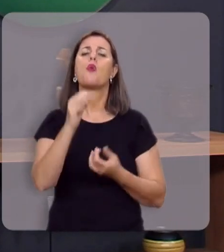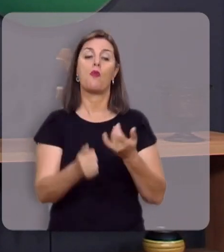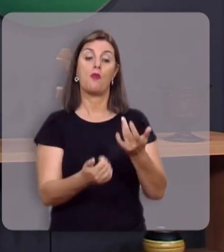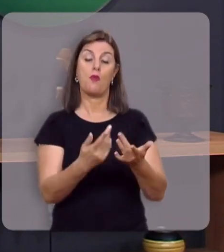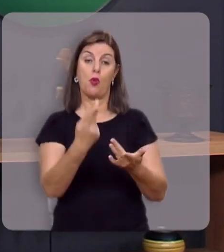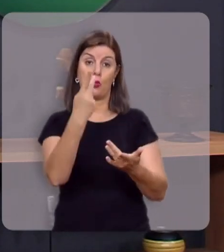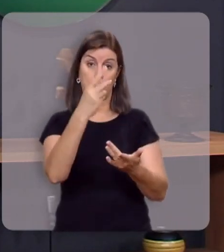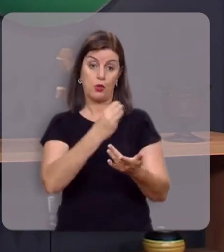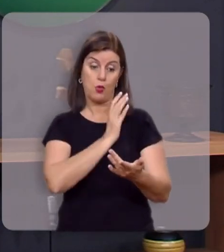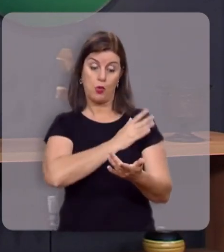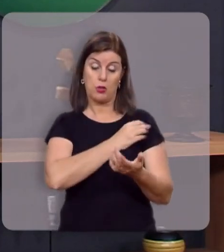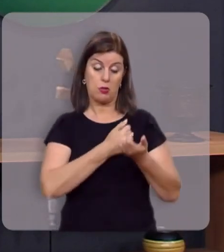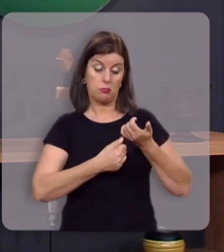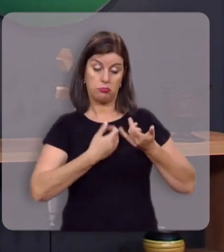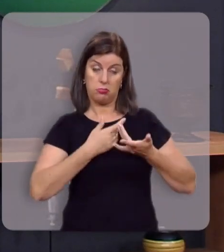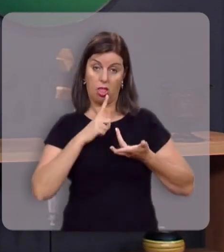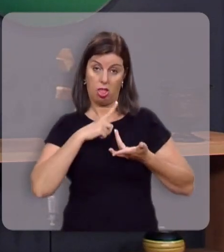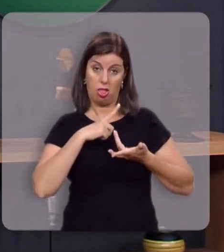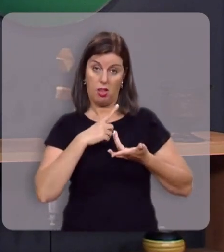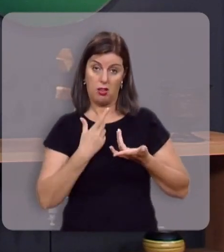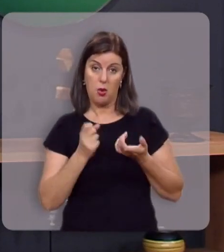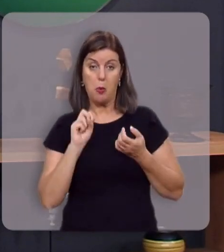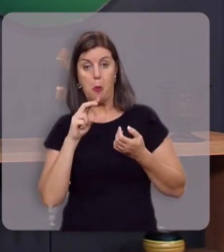o fogo no altar do seu coração?